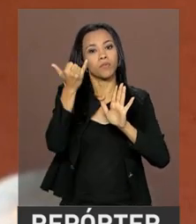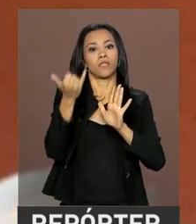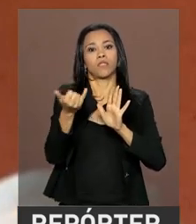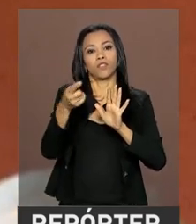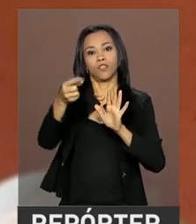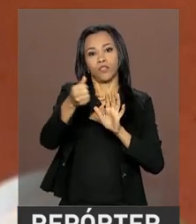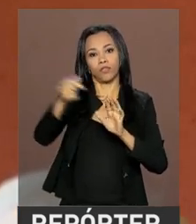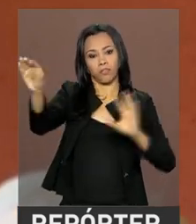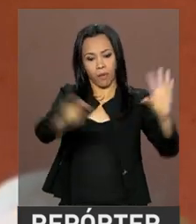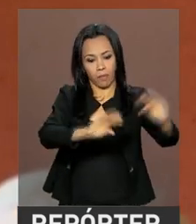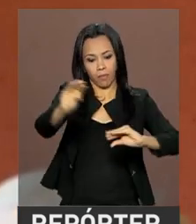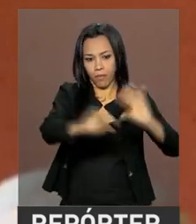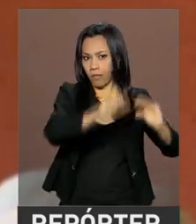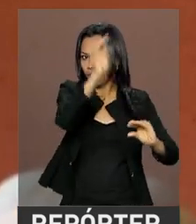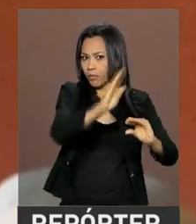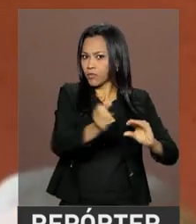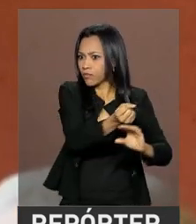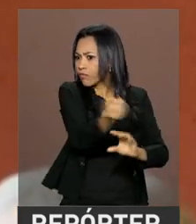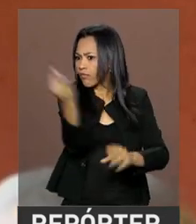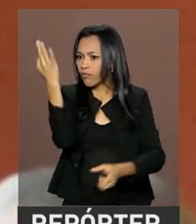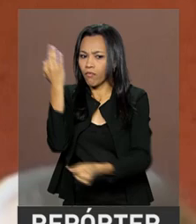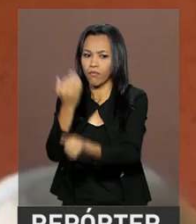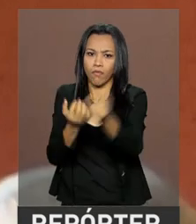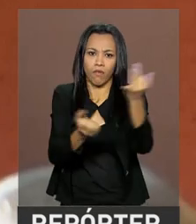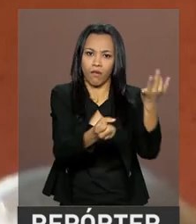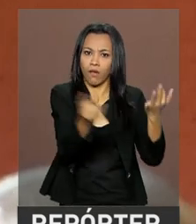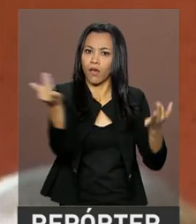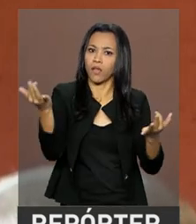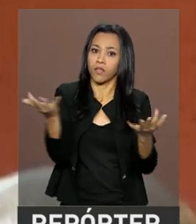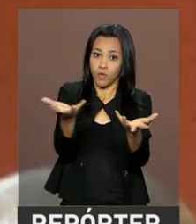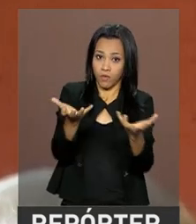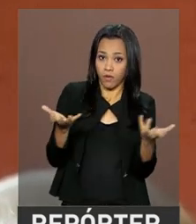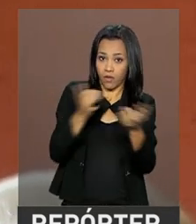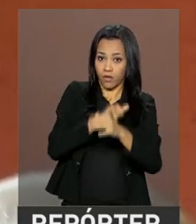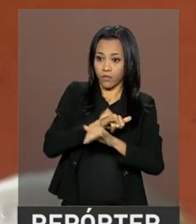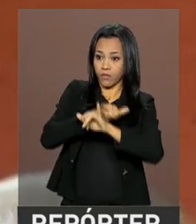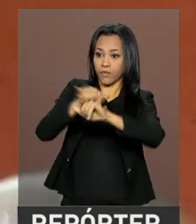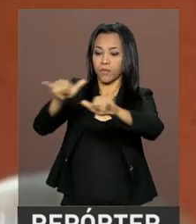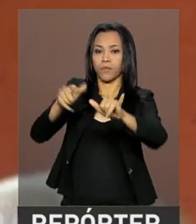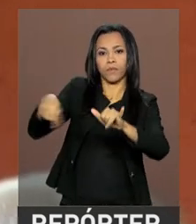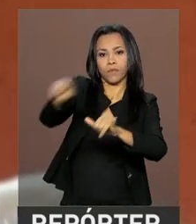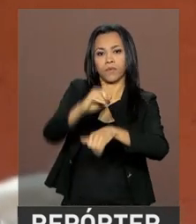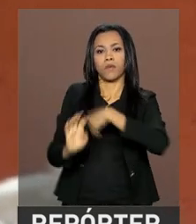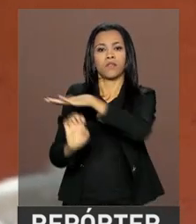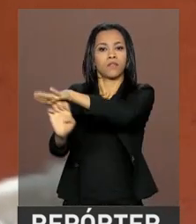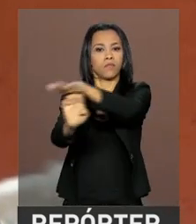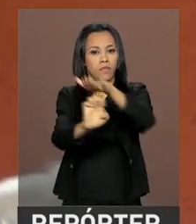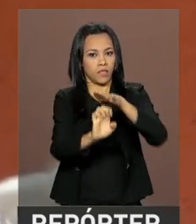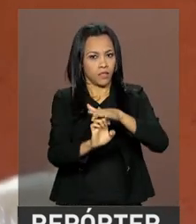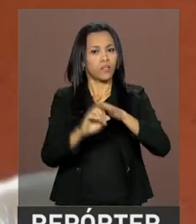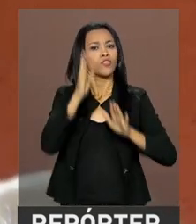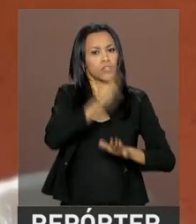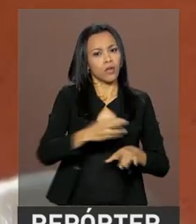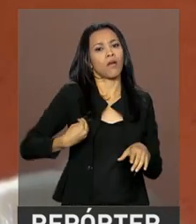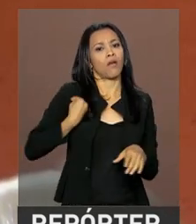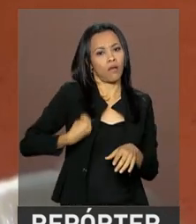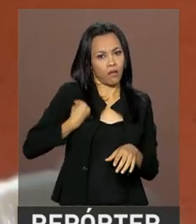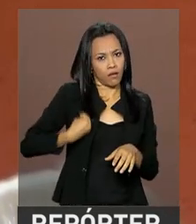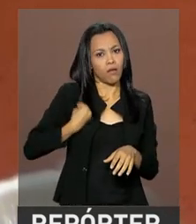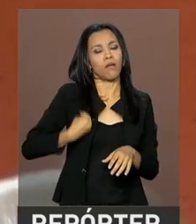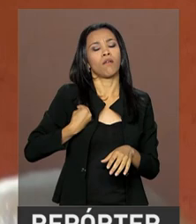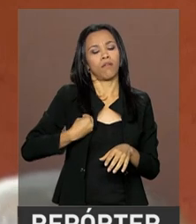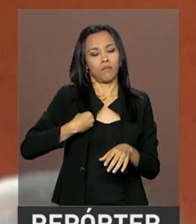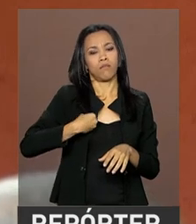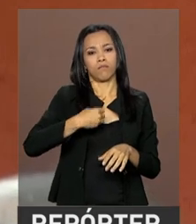são muitas e Quero me dirigir a aqueles aquelas empresas norueguesas que já investem no Brasil e